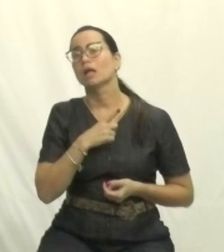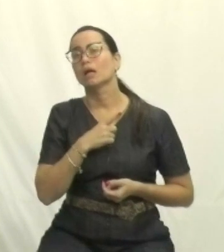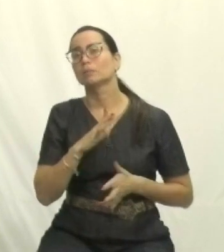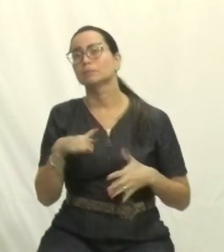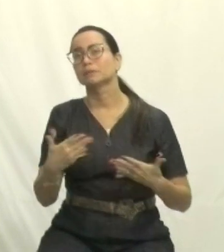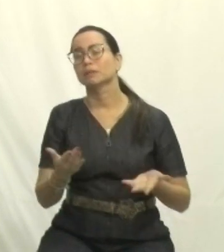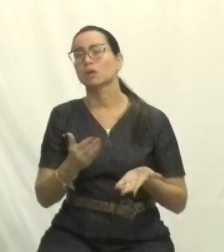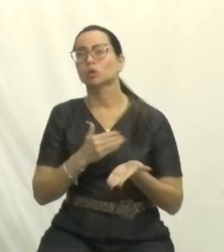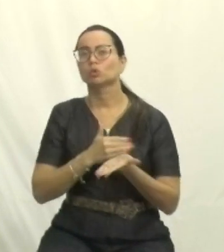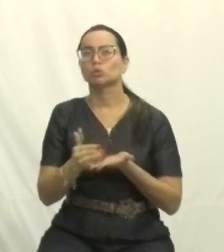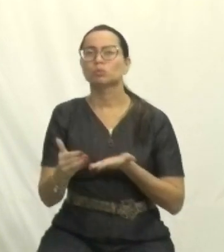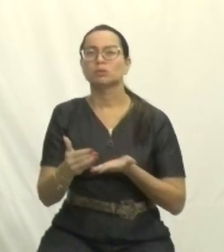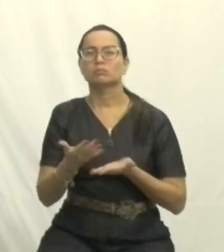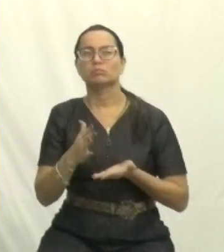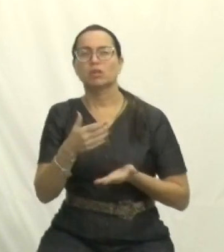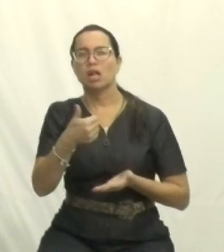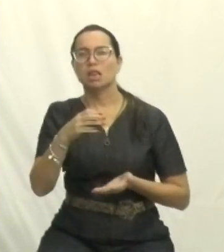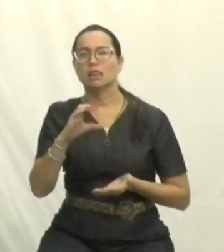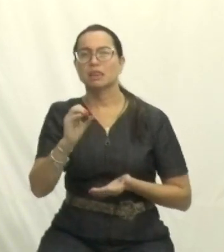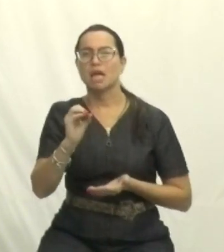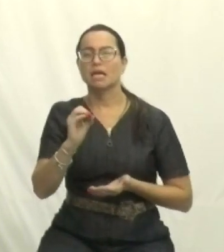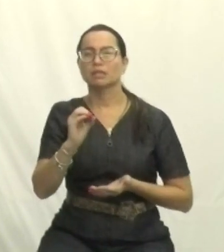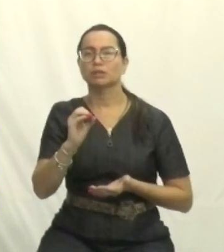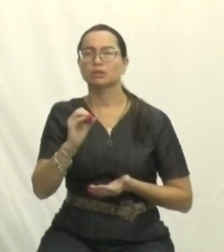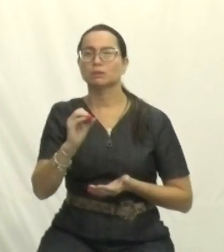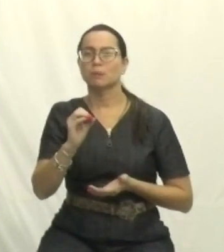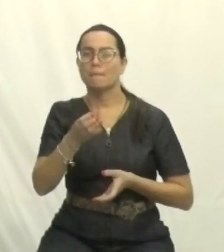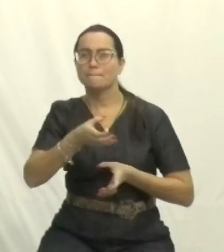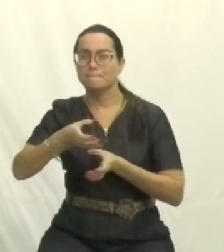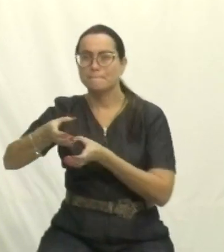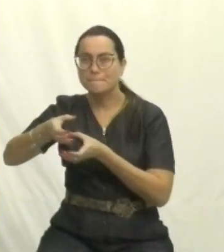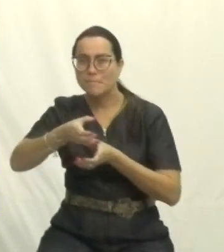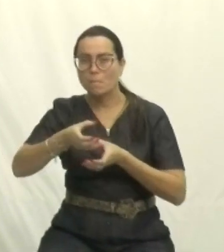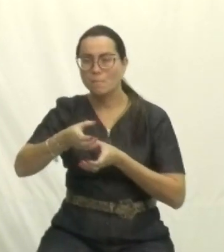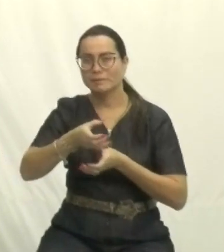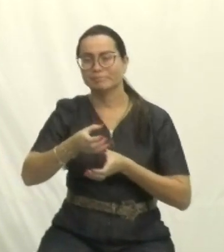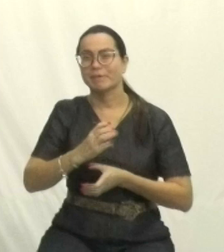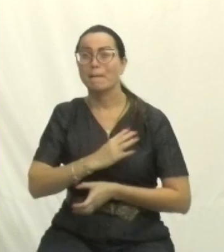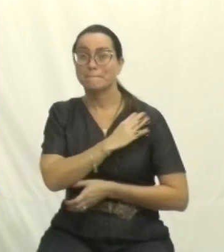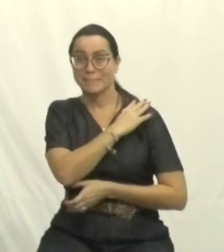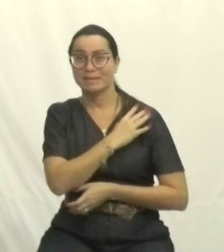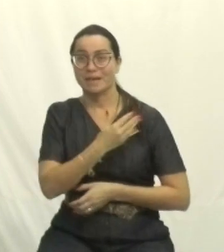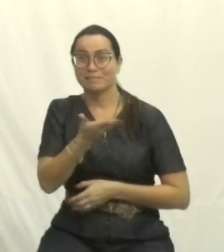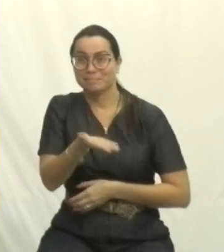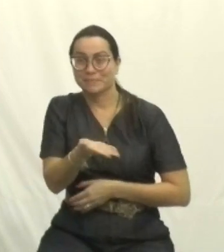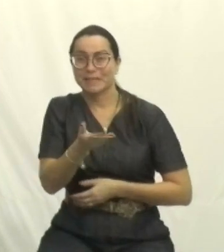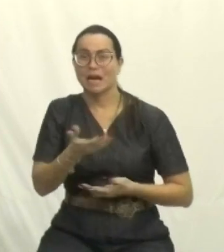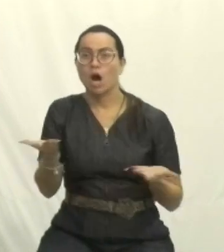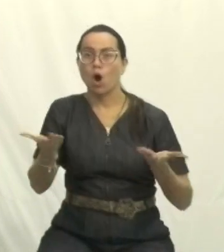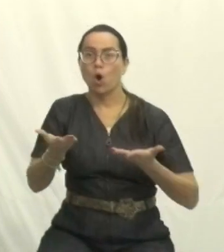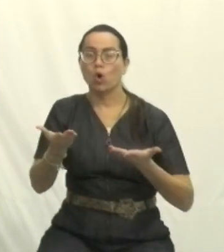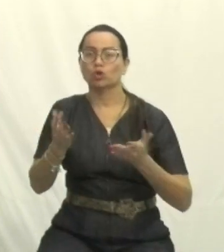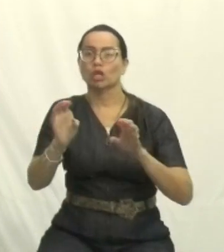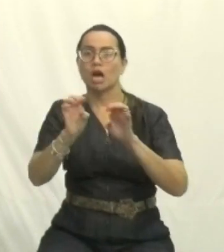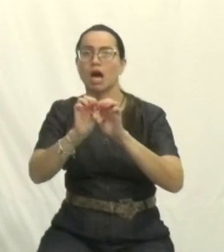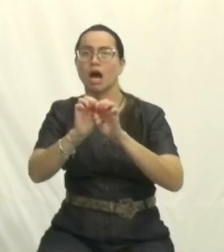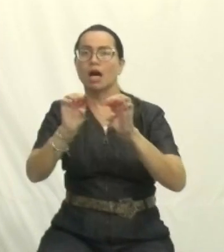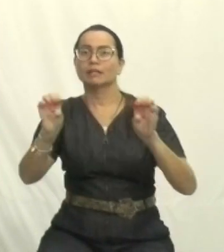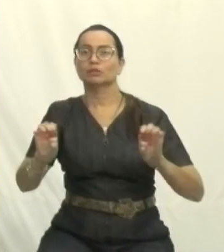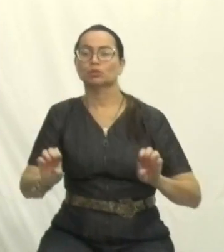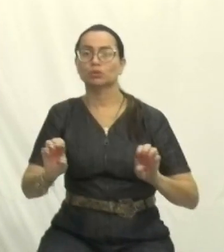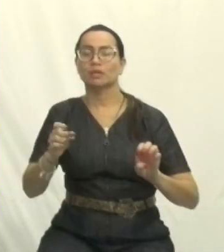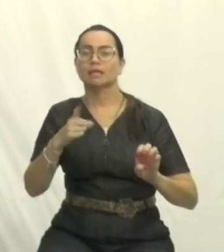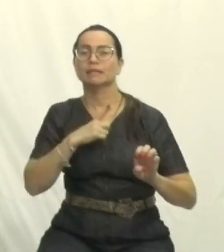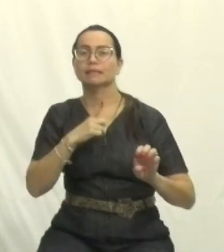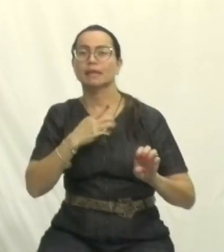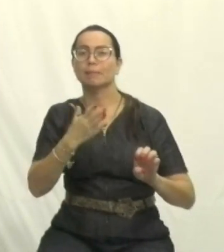vieram 10 bombeiros militares para cá, lá em 72. Hoje a nossa estrutura, ela conta com 185